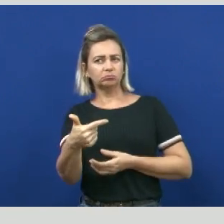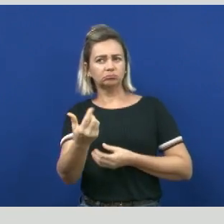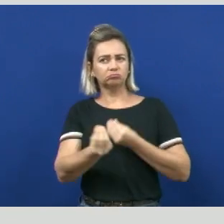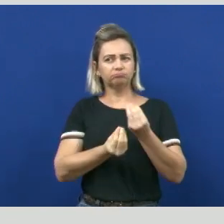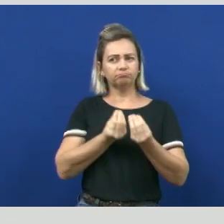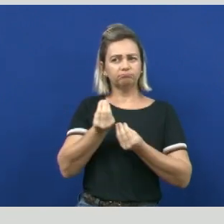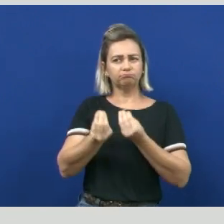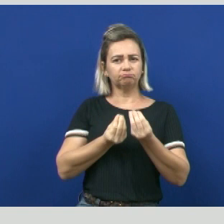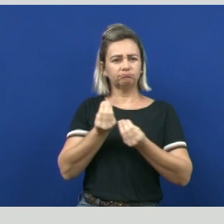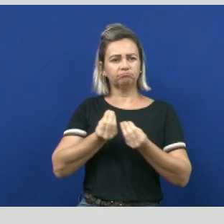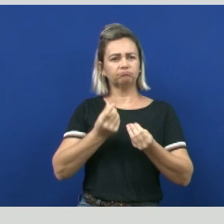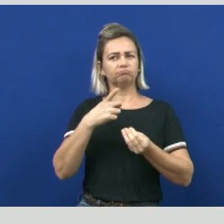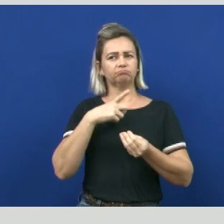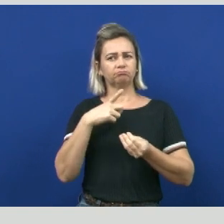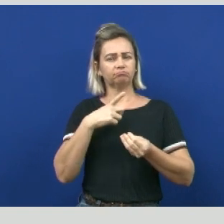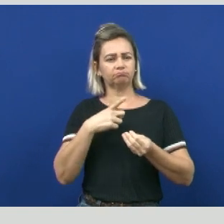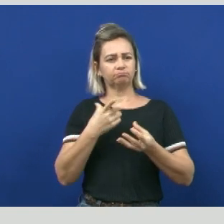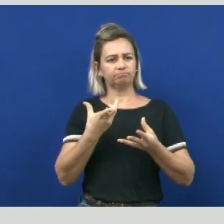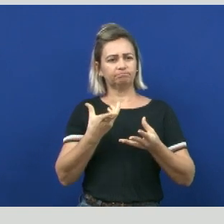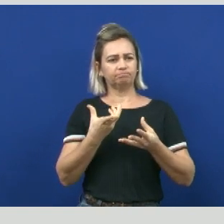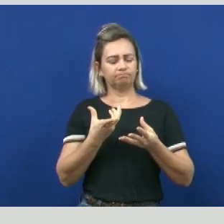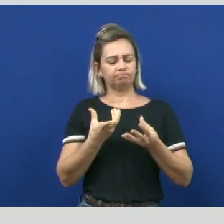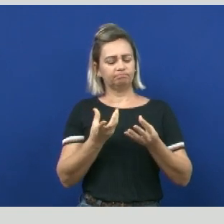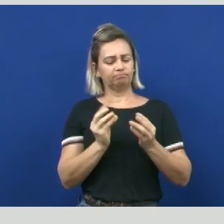como reserva energética. Você tem